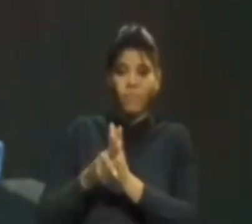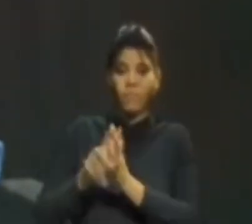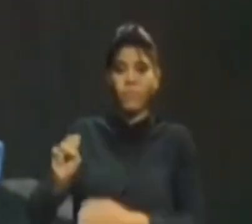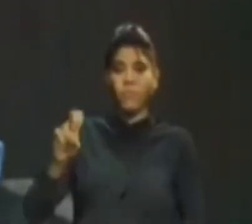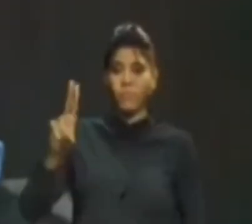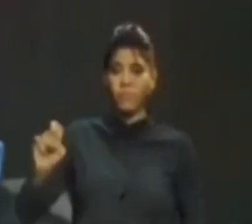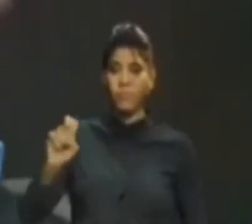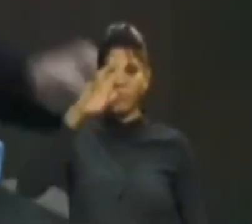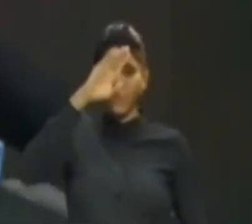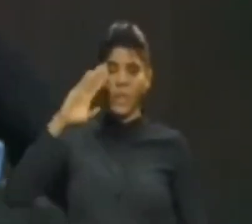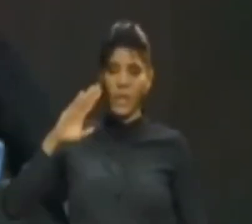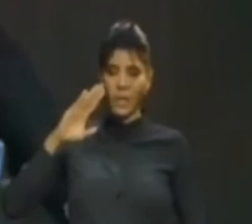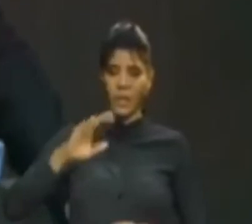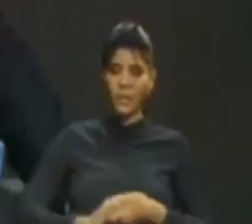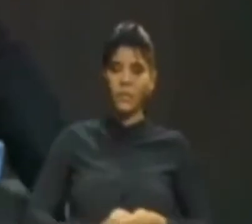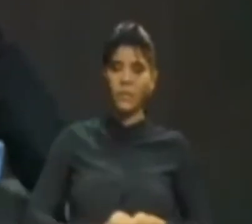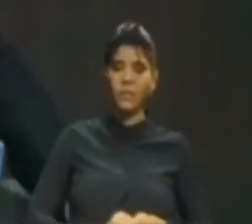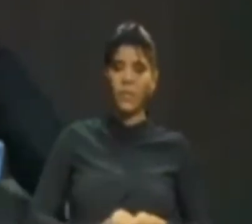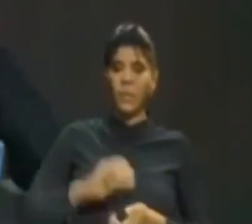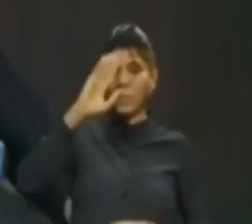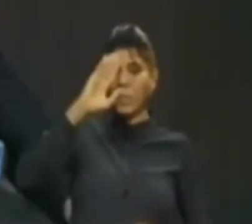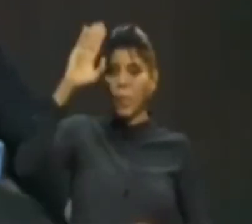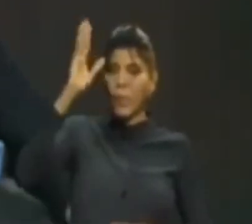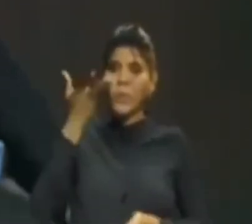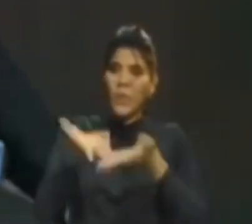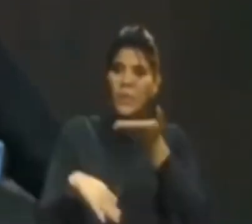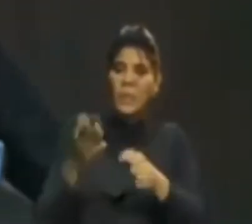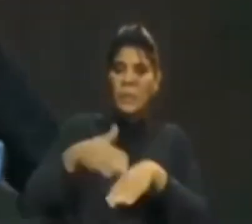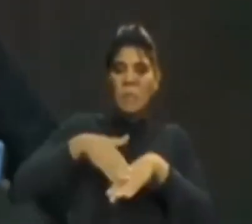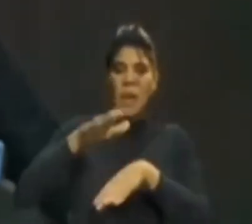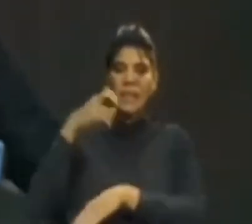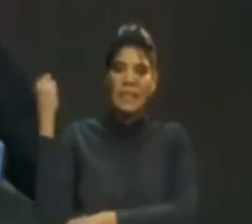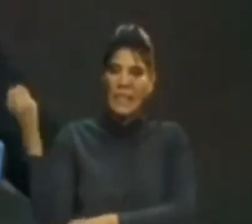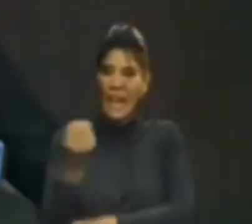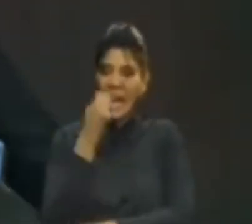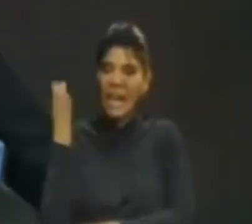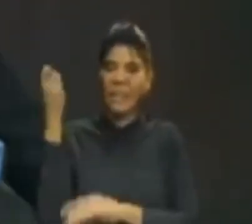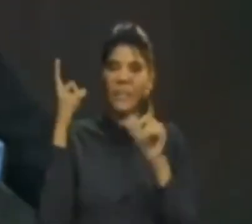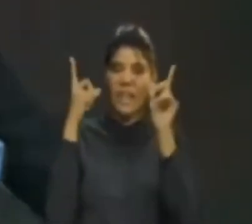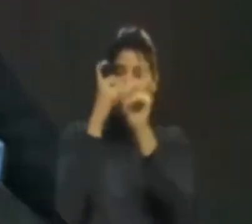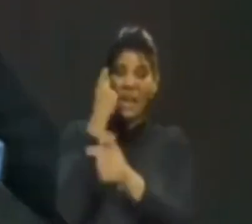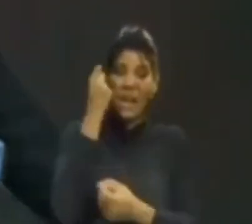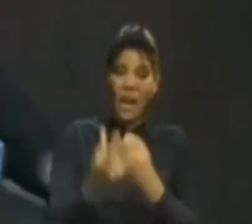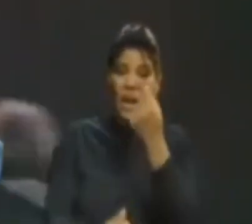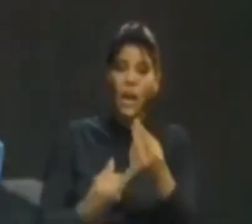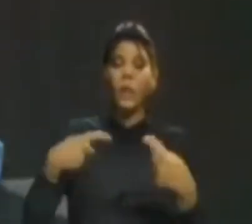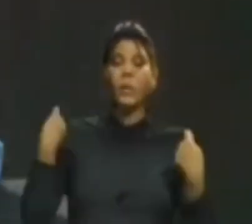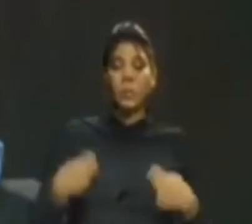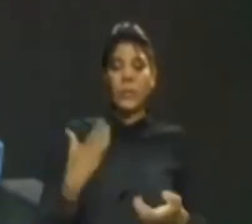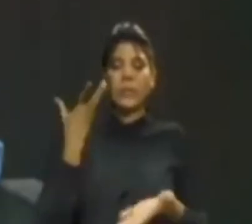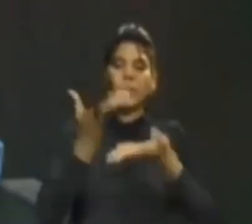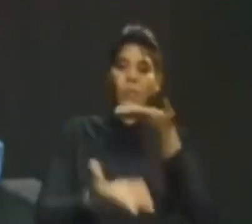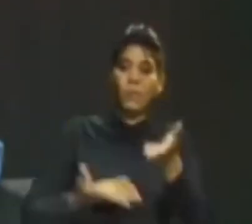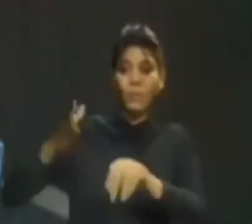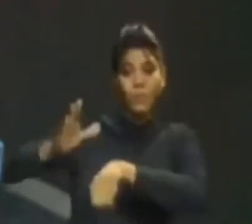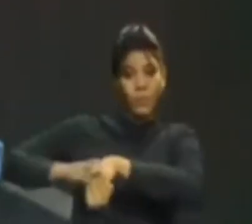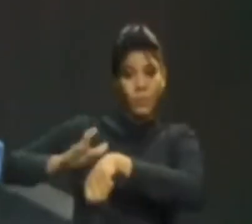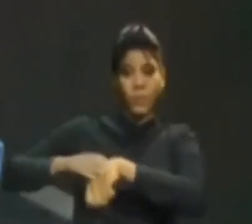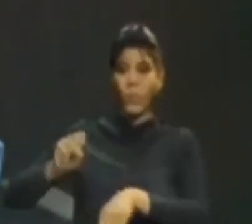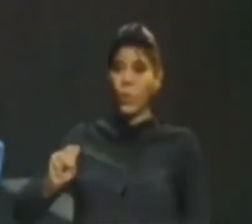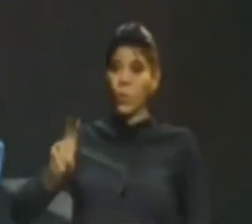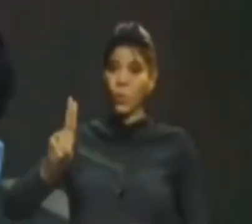pelo SUS inclusive aqueles de maior complexidade os mais raros devem ser e pelo SUS hoje nós